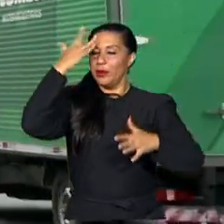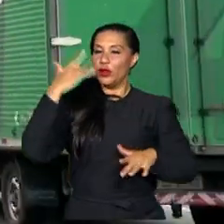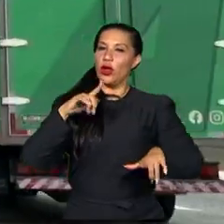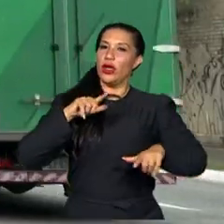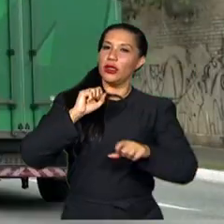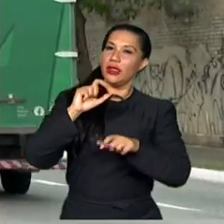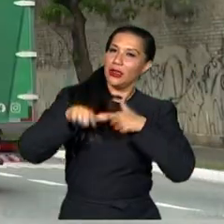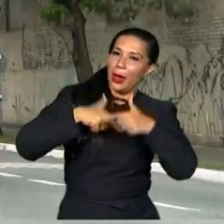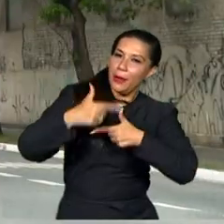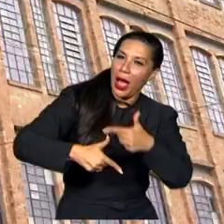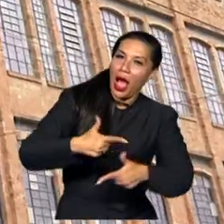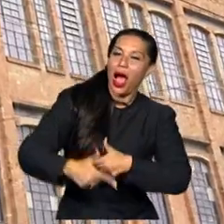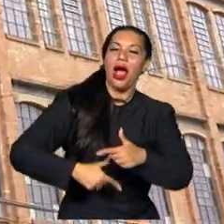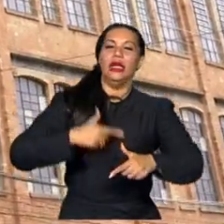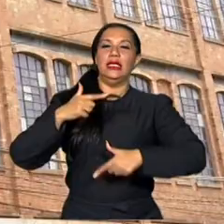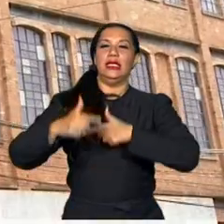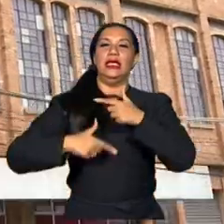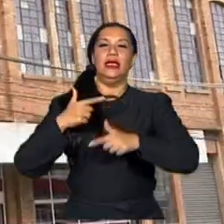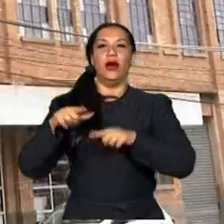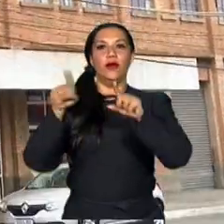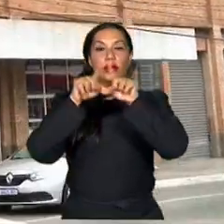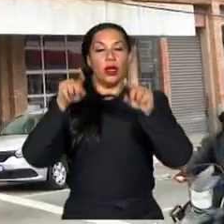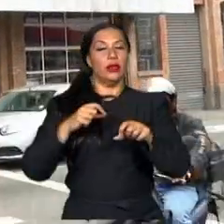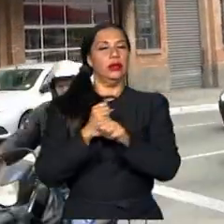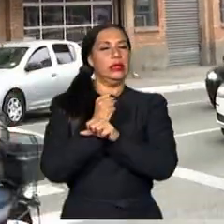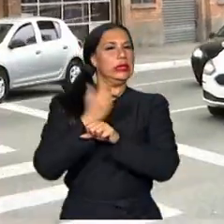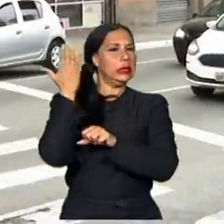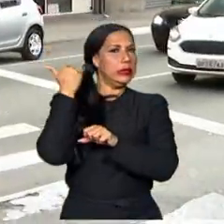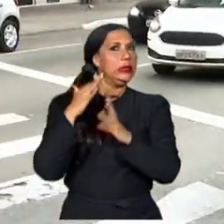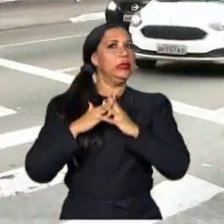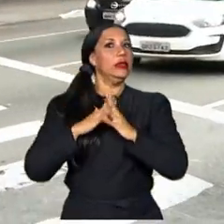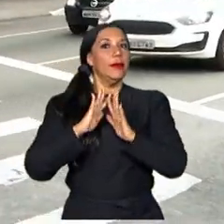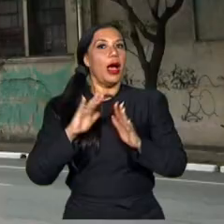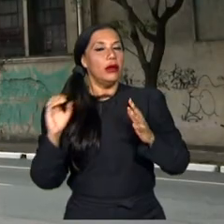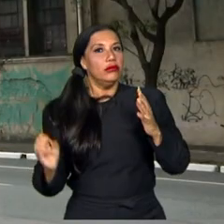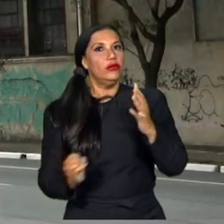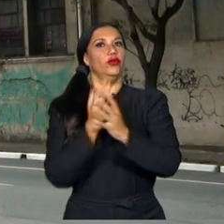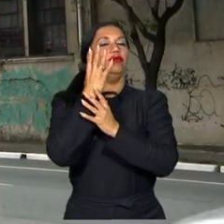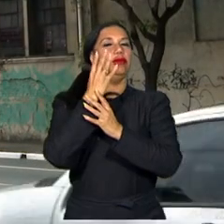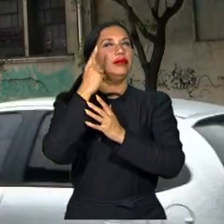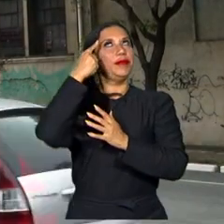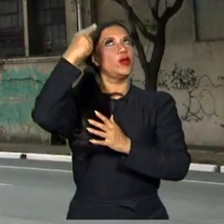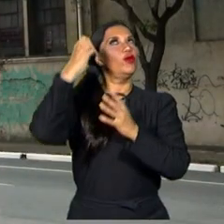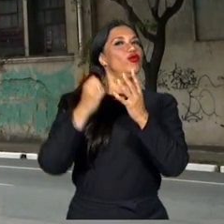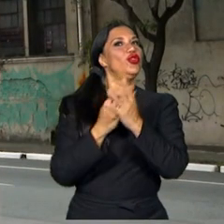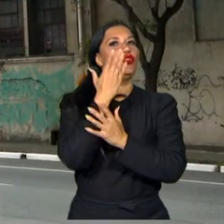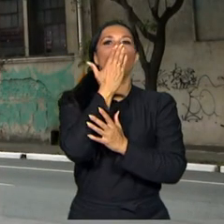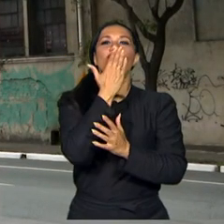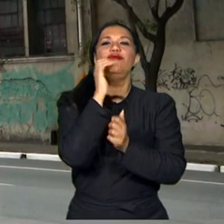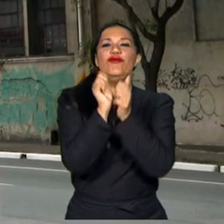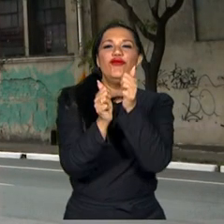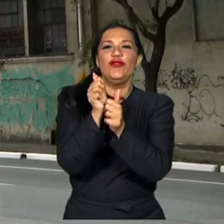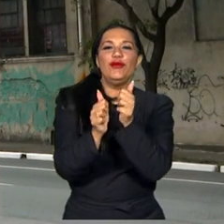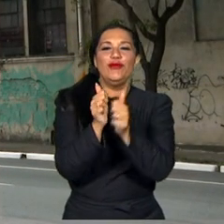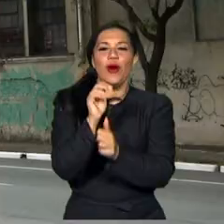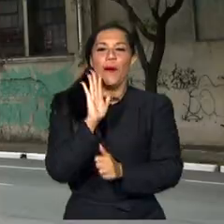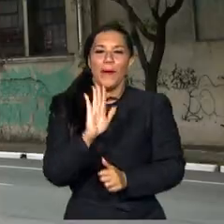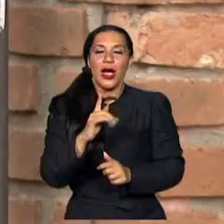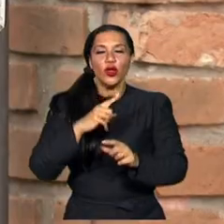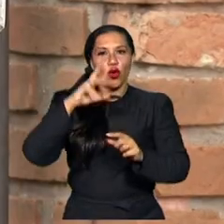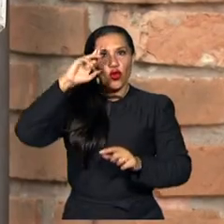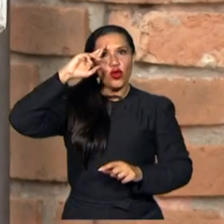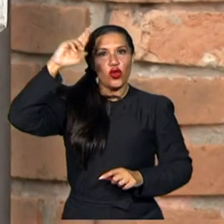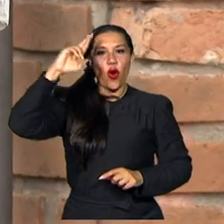operários após anos muito conturbados, resolveu fundar um time de futebol. Embora o Conde Crespi, dono